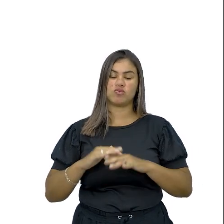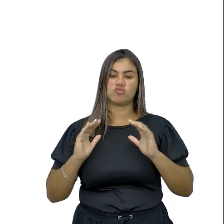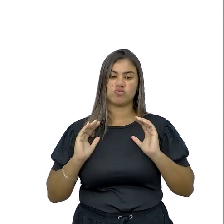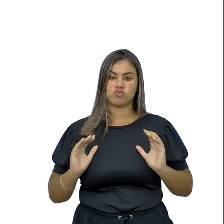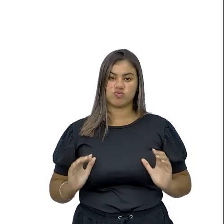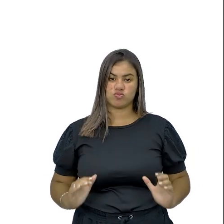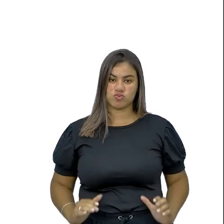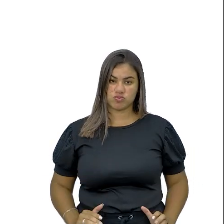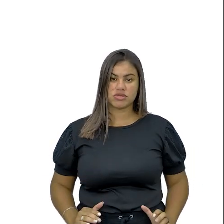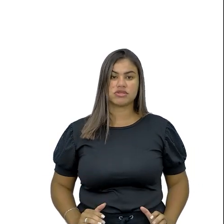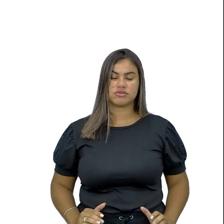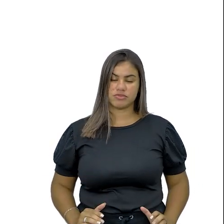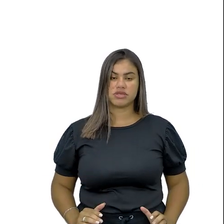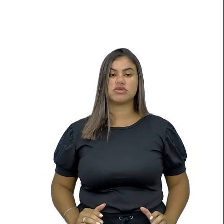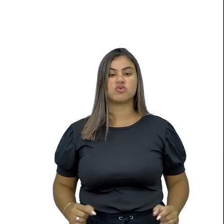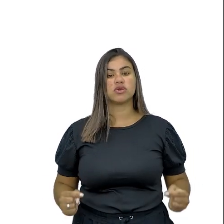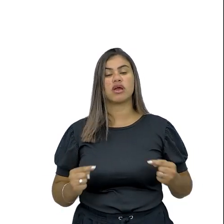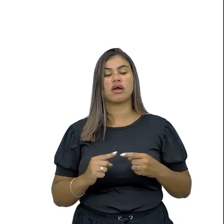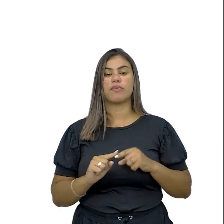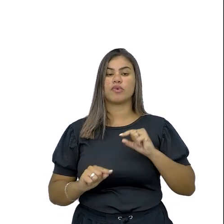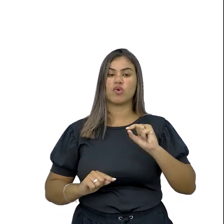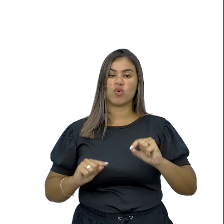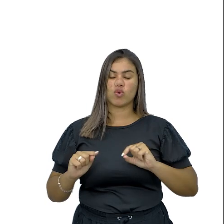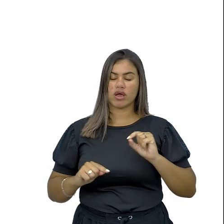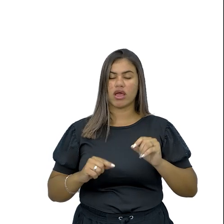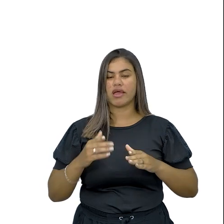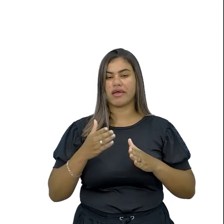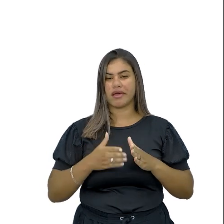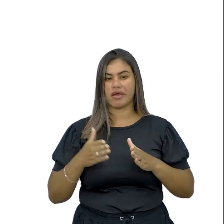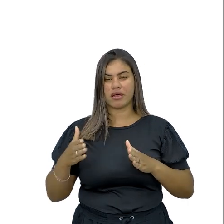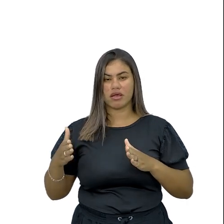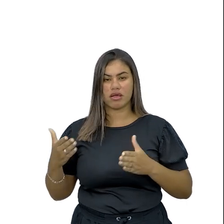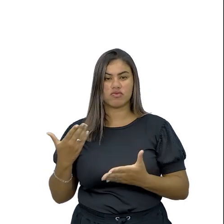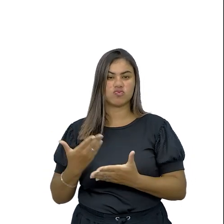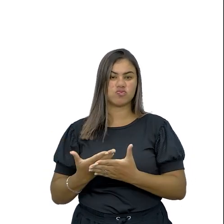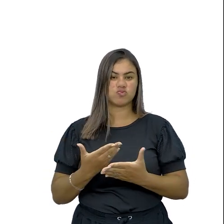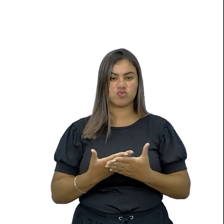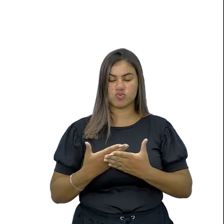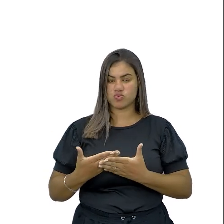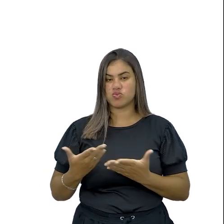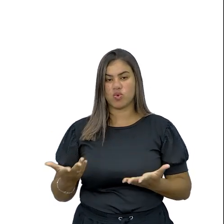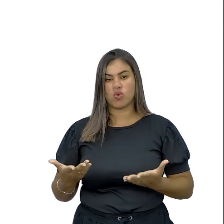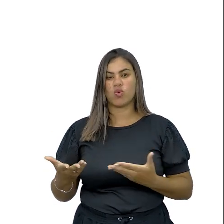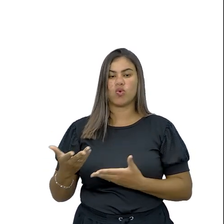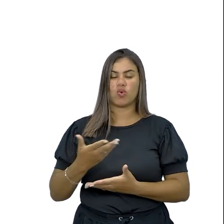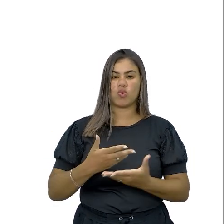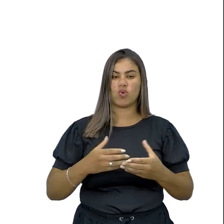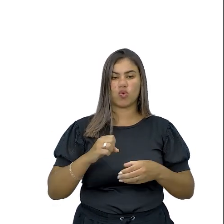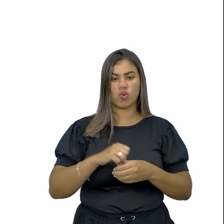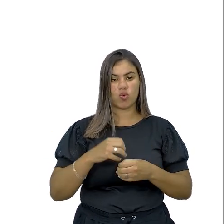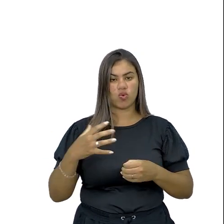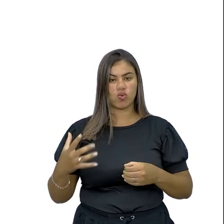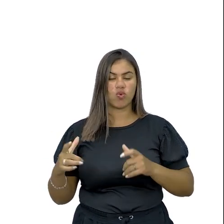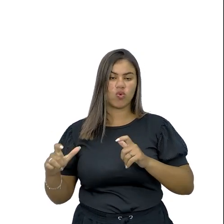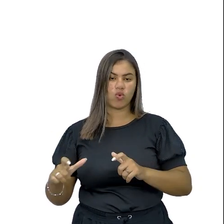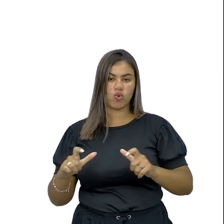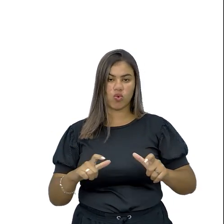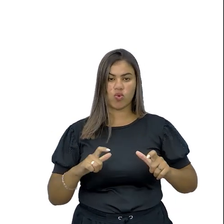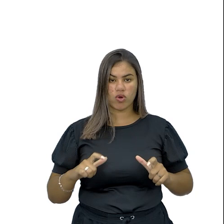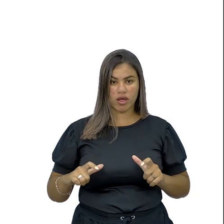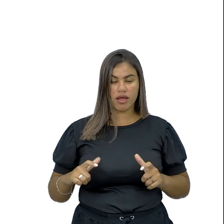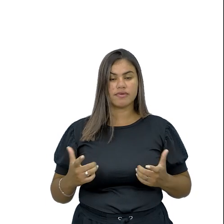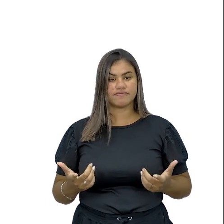pensar assim, que se aproxime mais de uma espécie de organizador dos espaços, dos materiais, dos